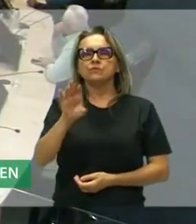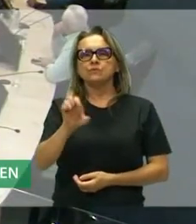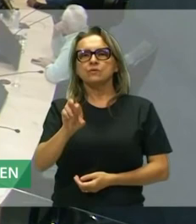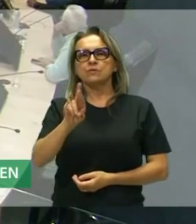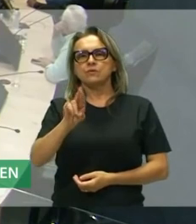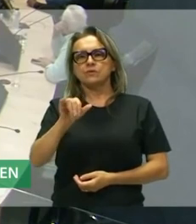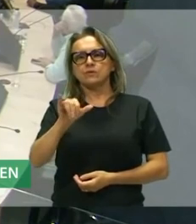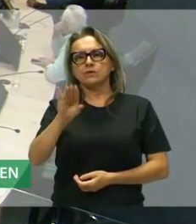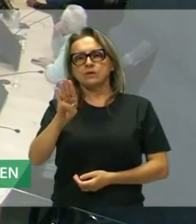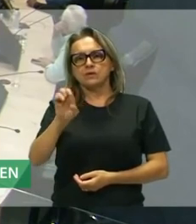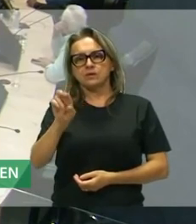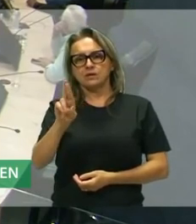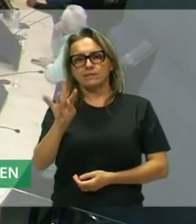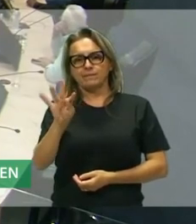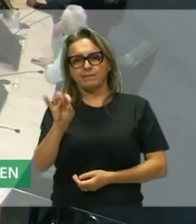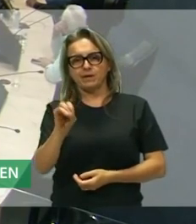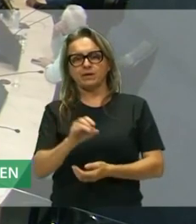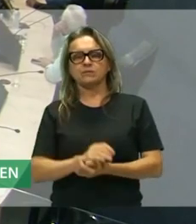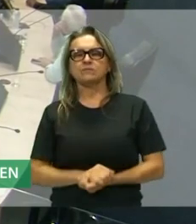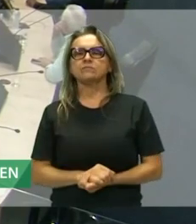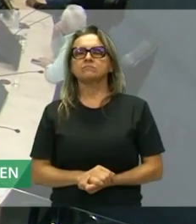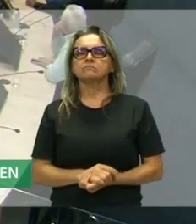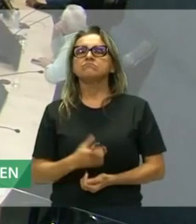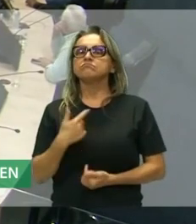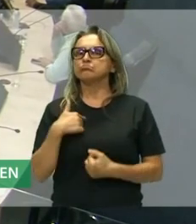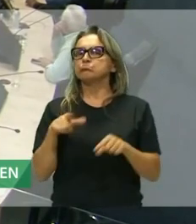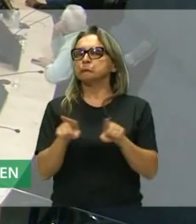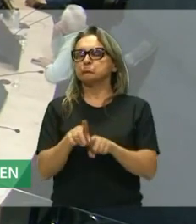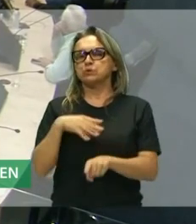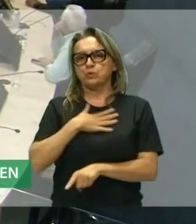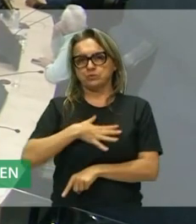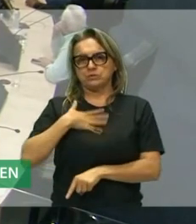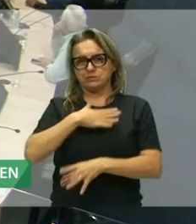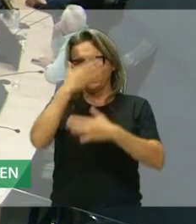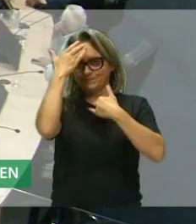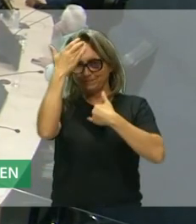Bom, também gostaria de agradecer essa oportunidade.